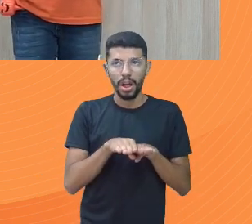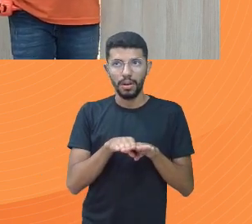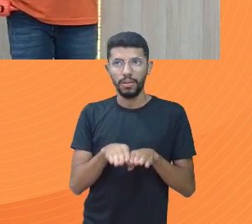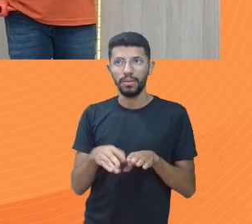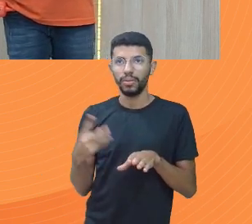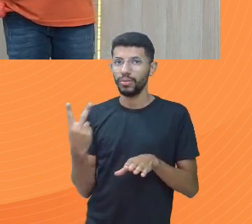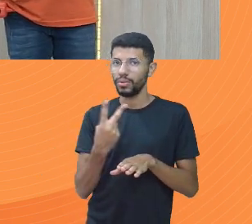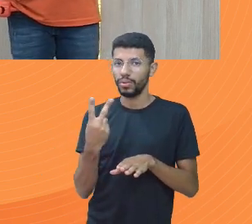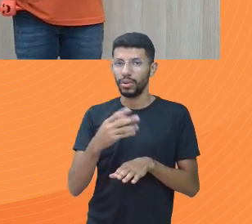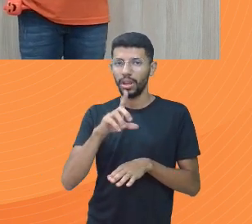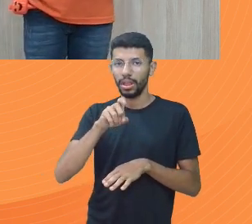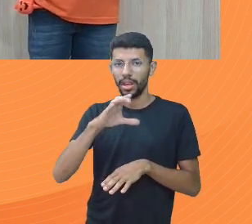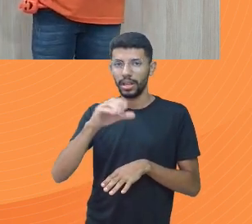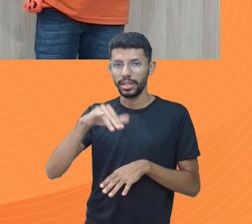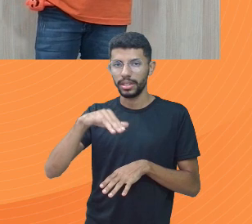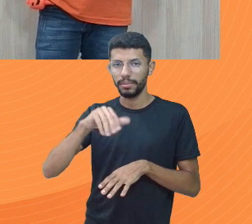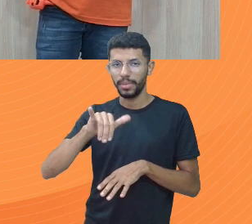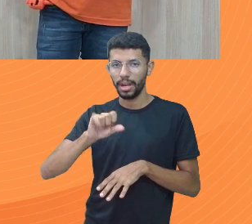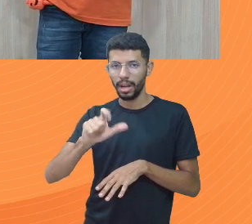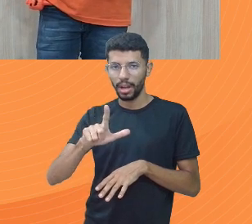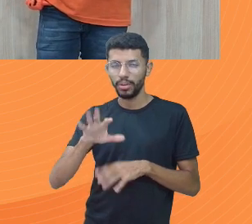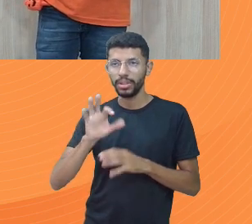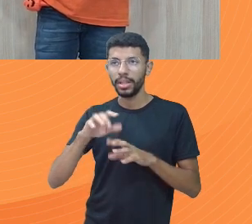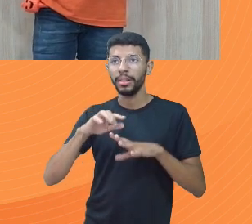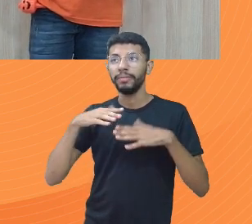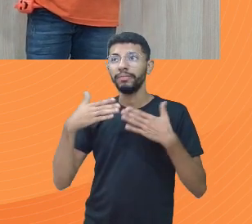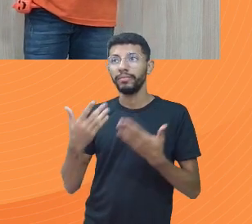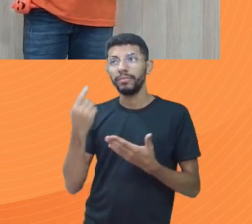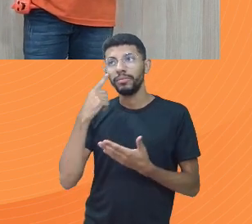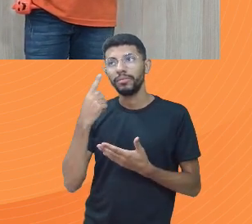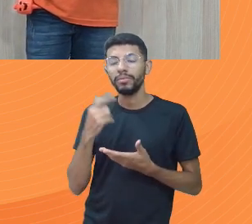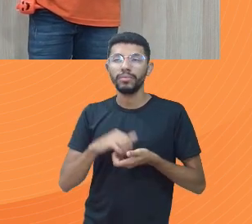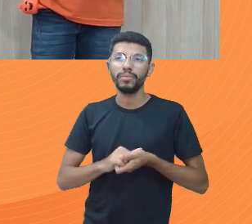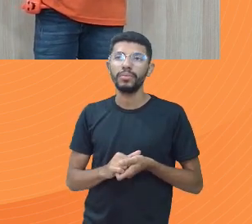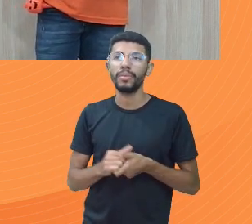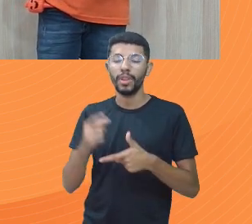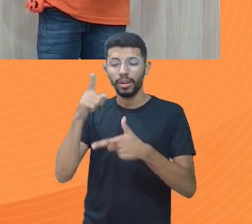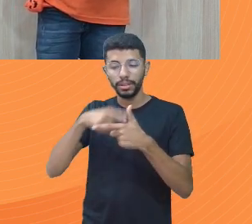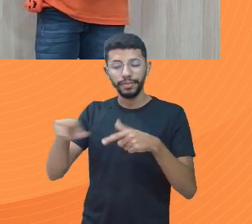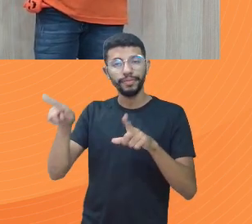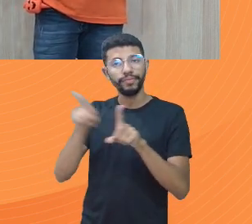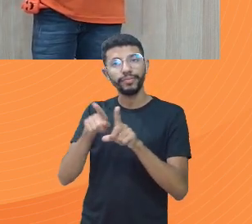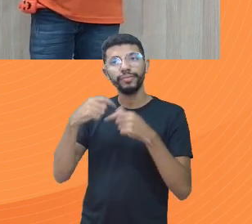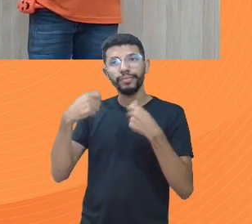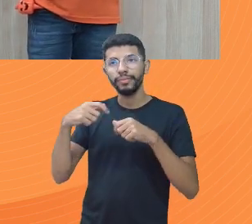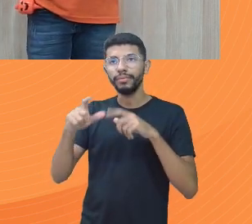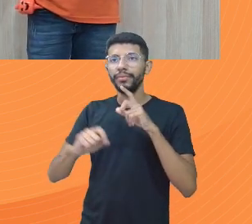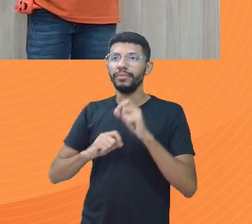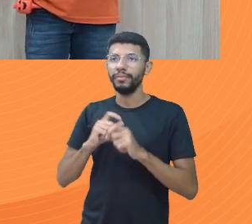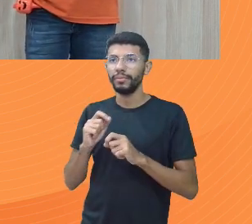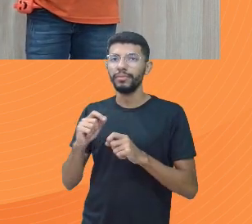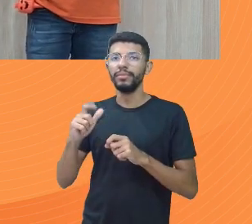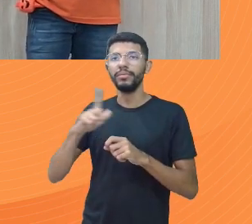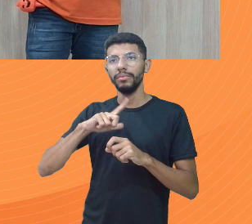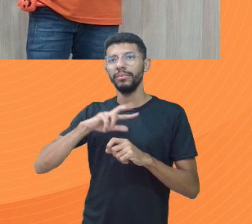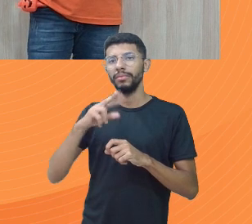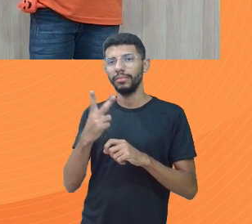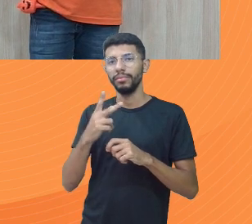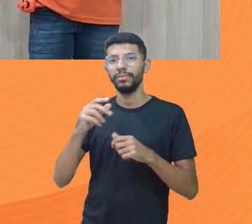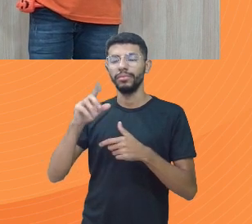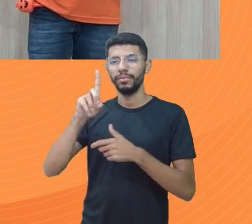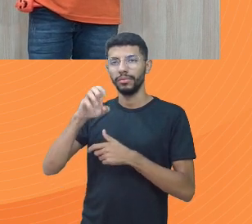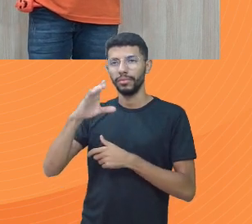casas decimais, o divisor também precisa ter duas casas decimais. Que no caso do 2, como está aí, não